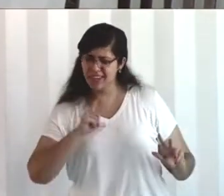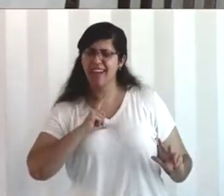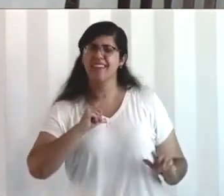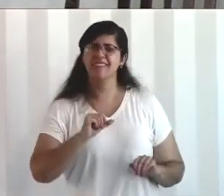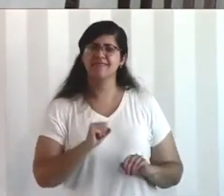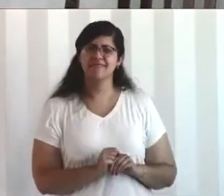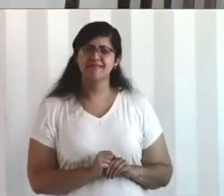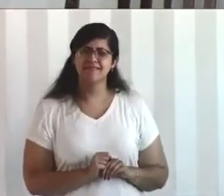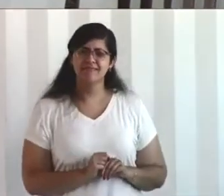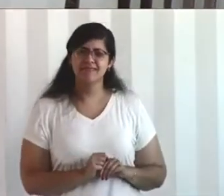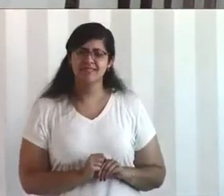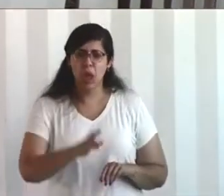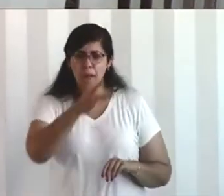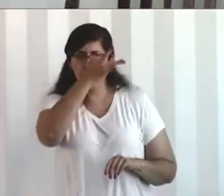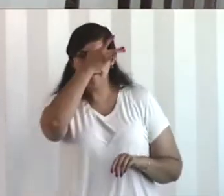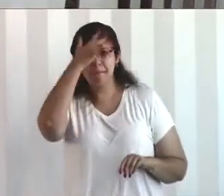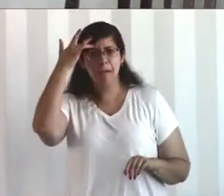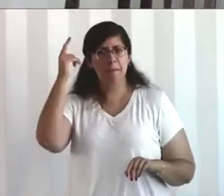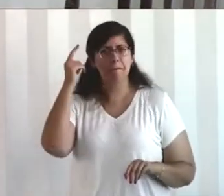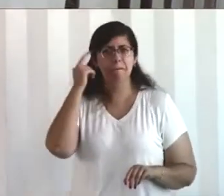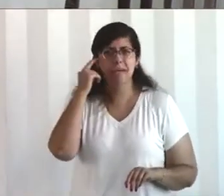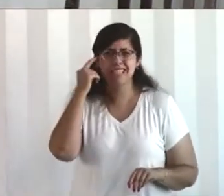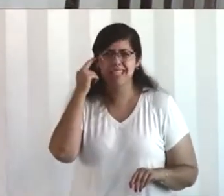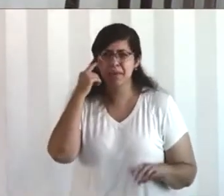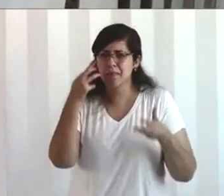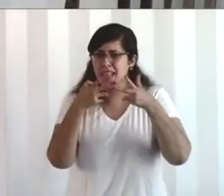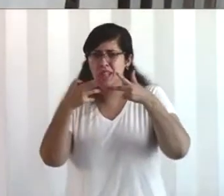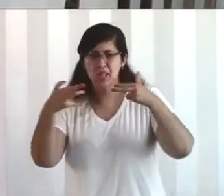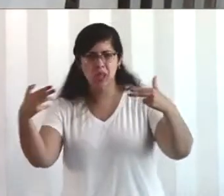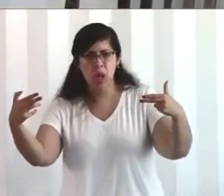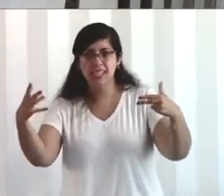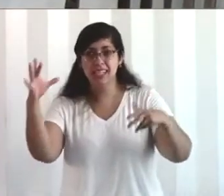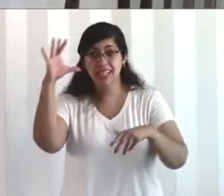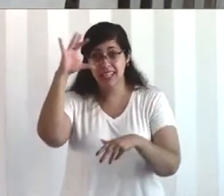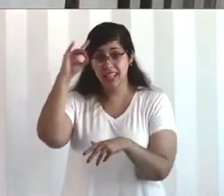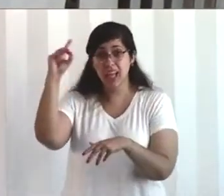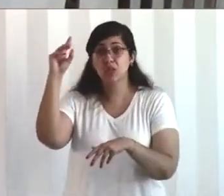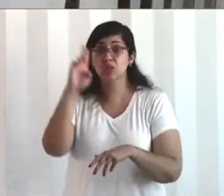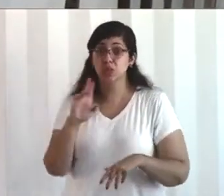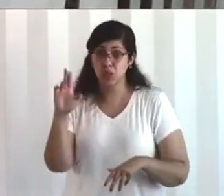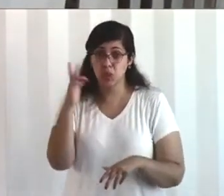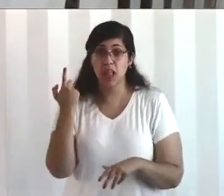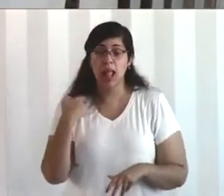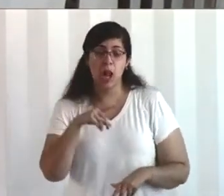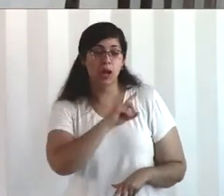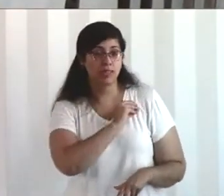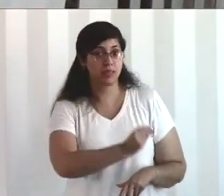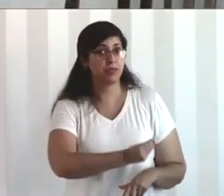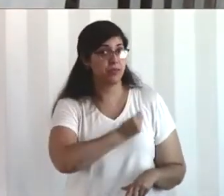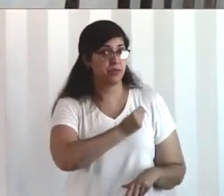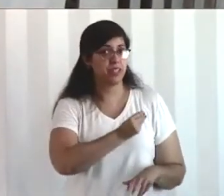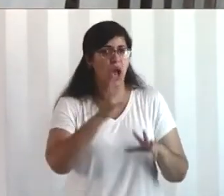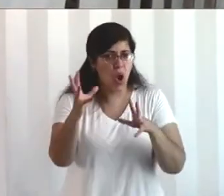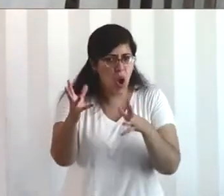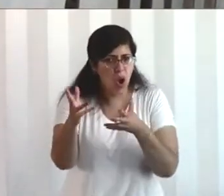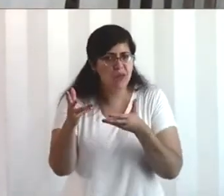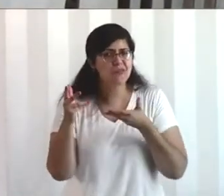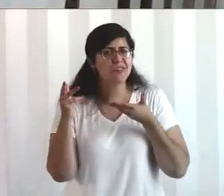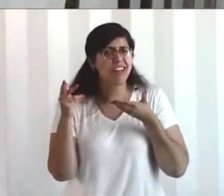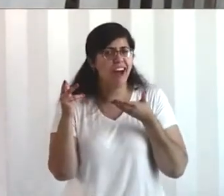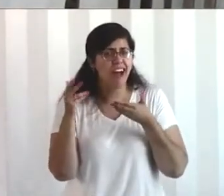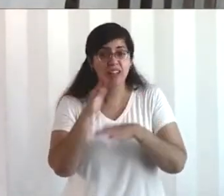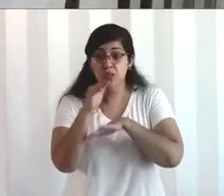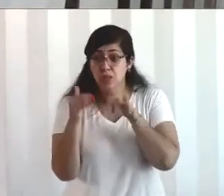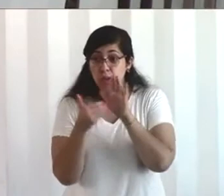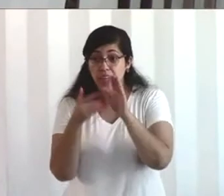gente, onde tem pensamentos, é lugar que Deus opera. Então eu quero convidar meus irmãos, tanto os que estão conosco